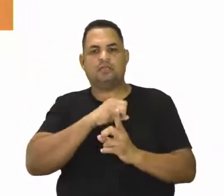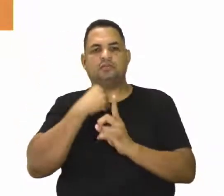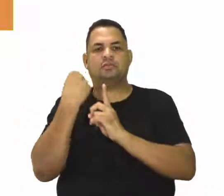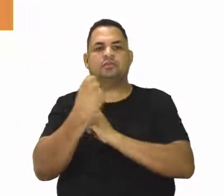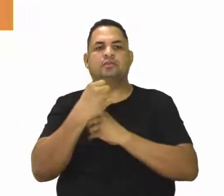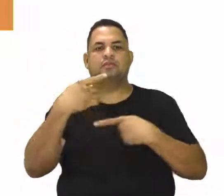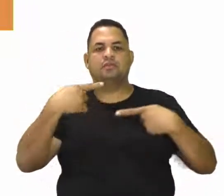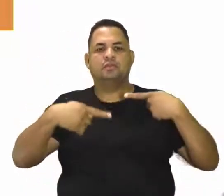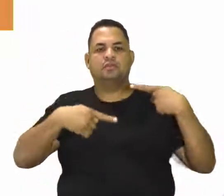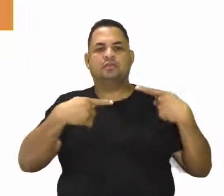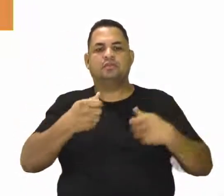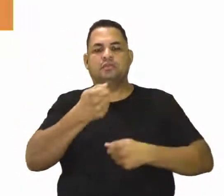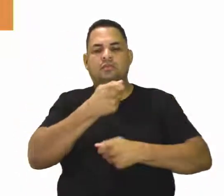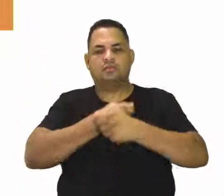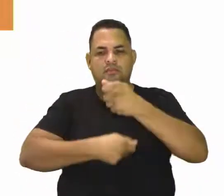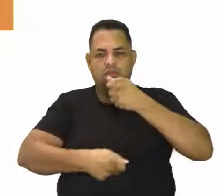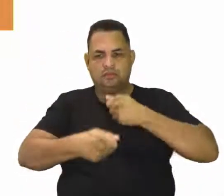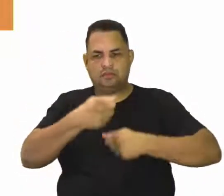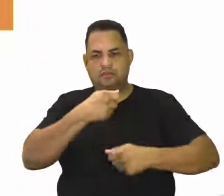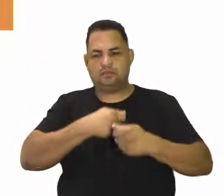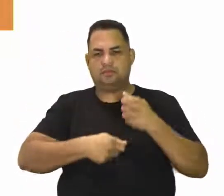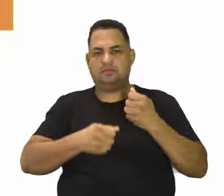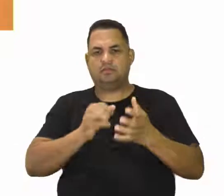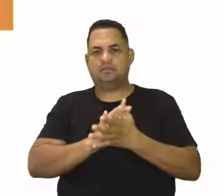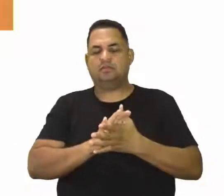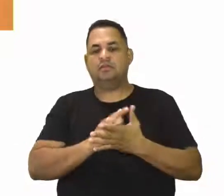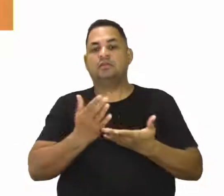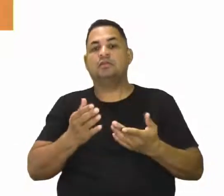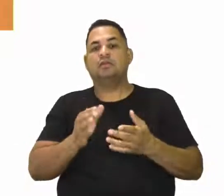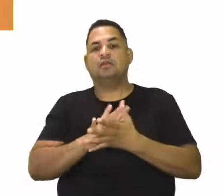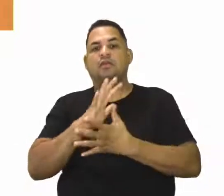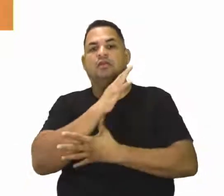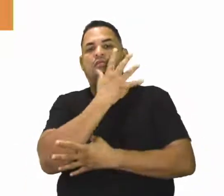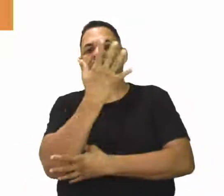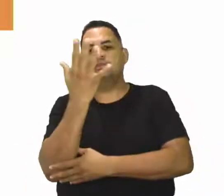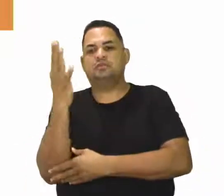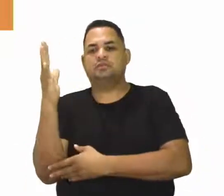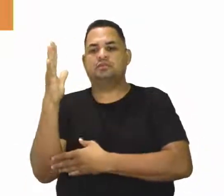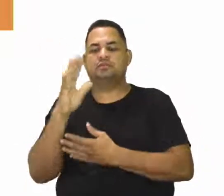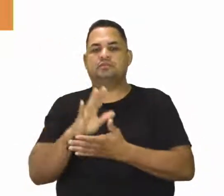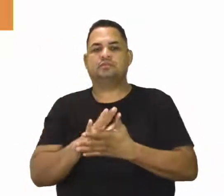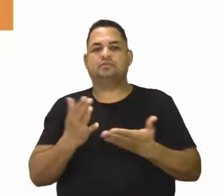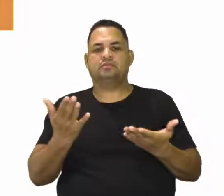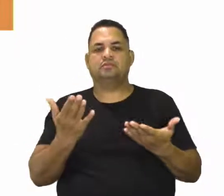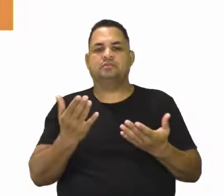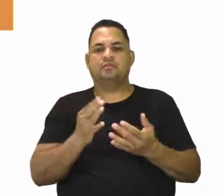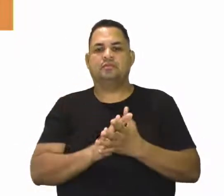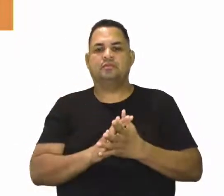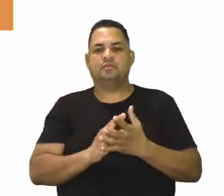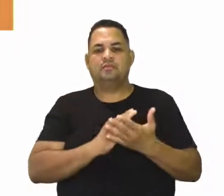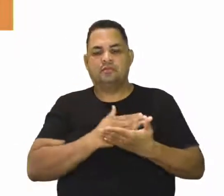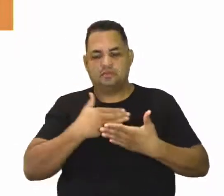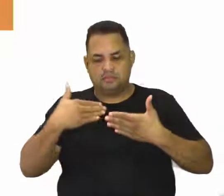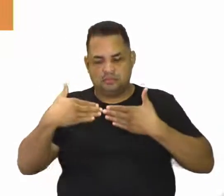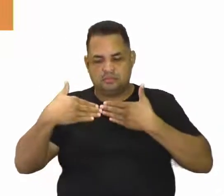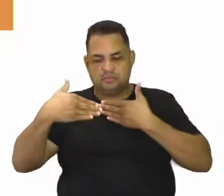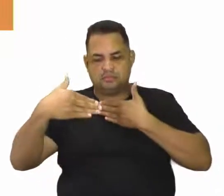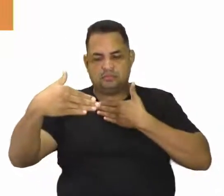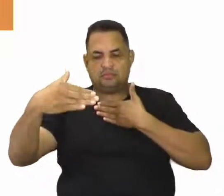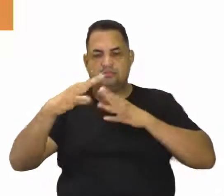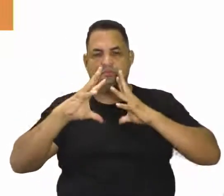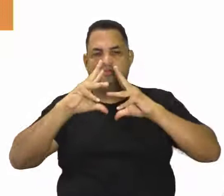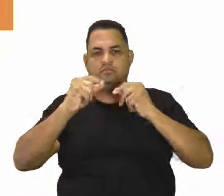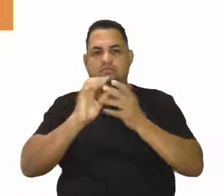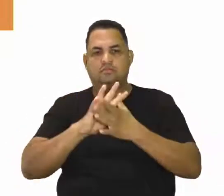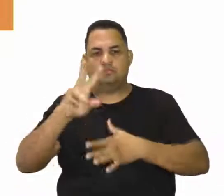sociais políticos econômicos e ambientais Claro ao longo de